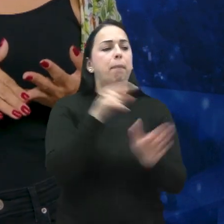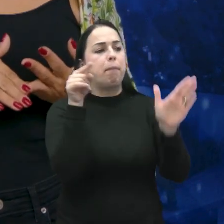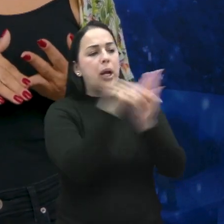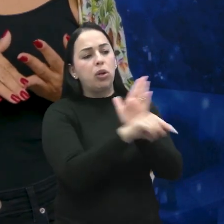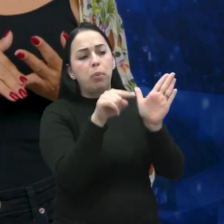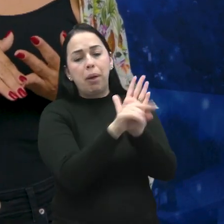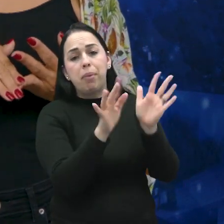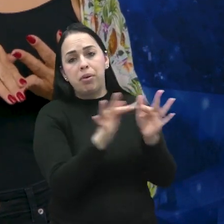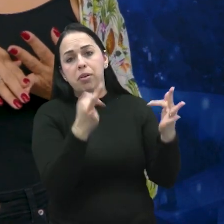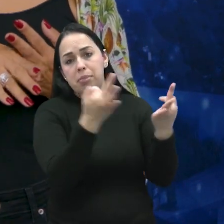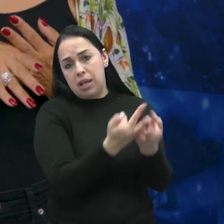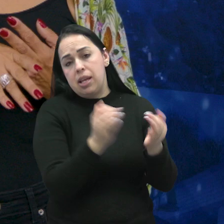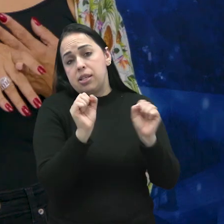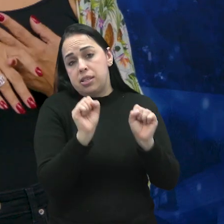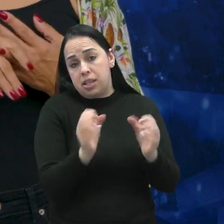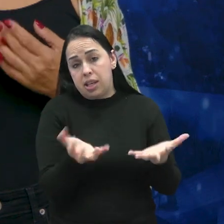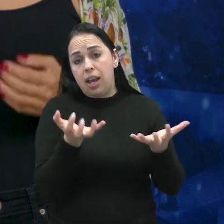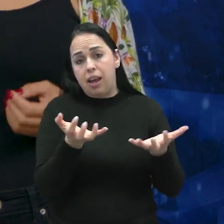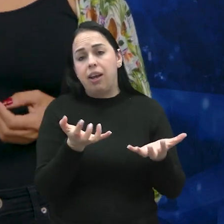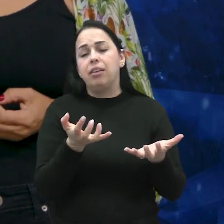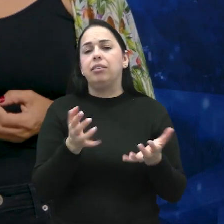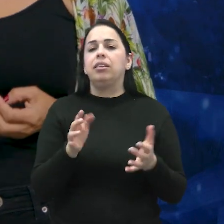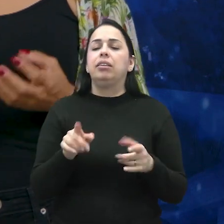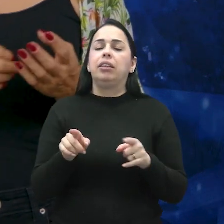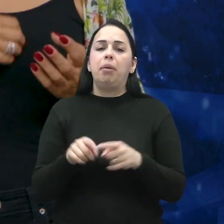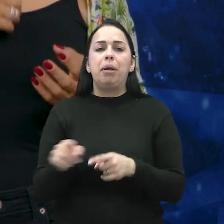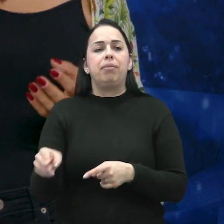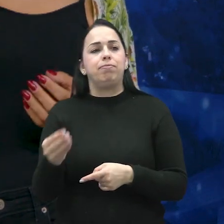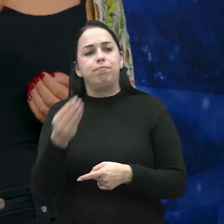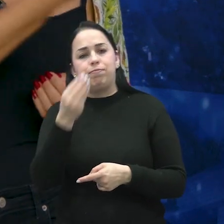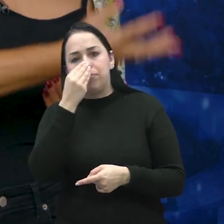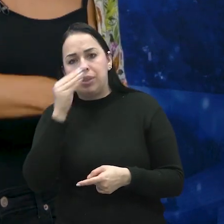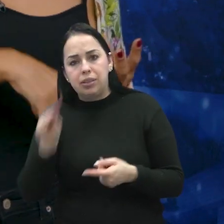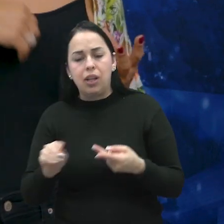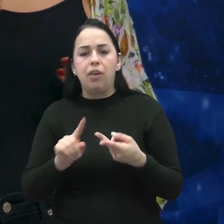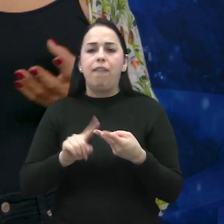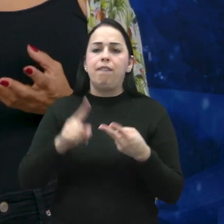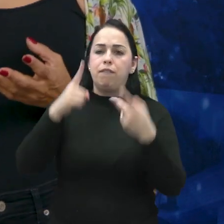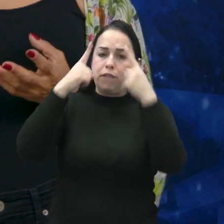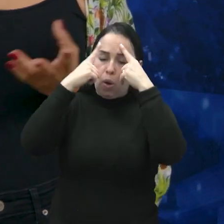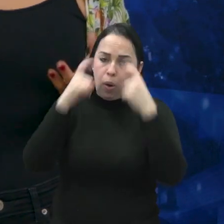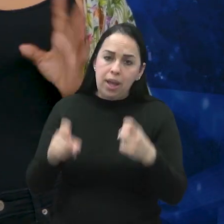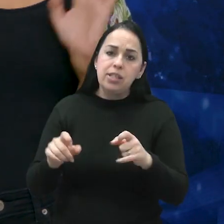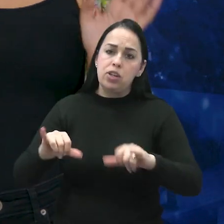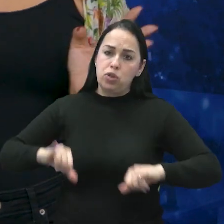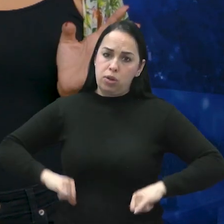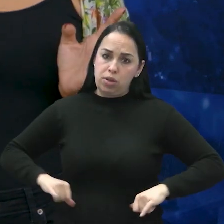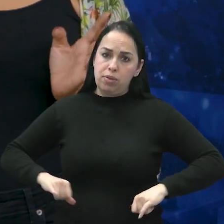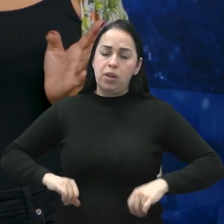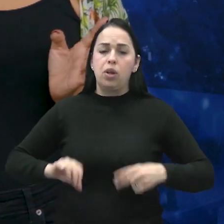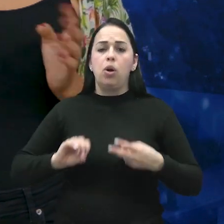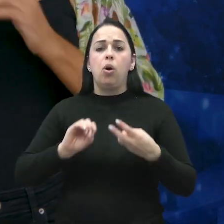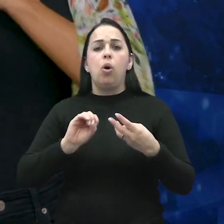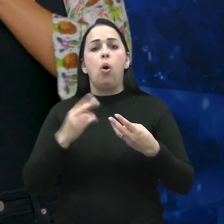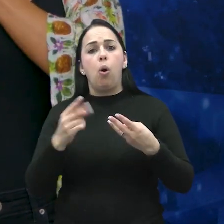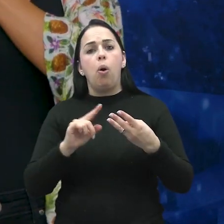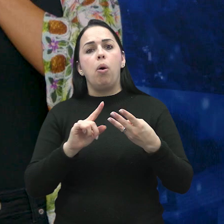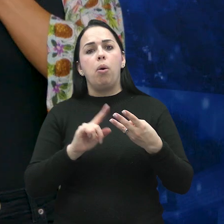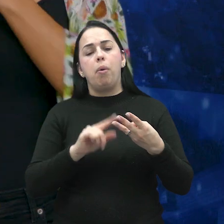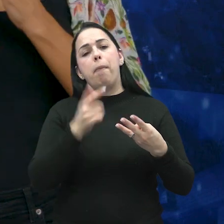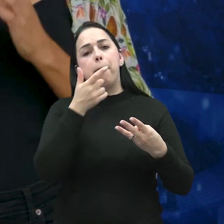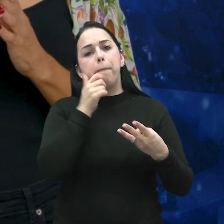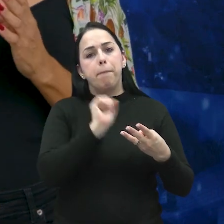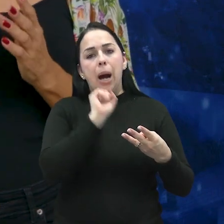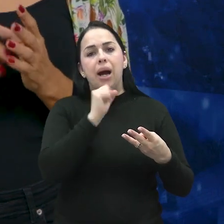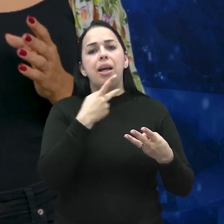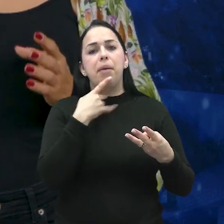essas etapas. Então, a rejeição, ou a violência, ou a orfandade também. Então, a gente tem